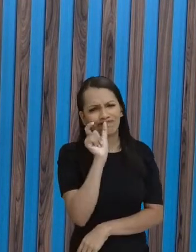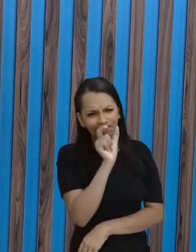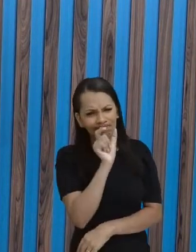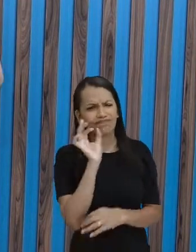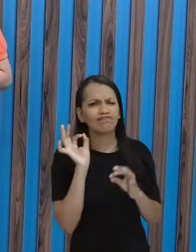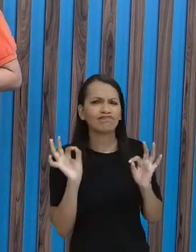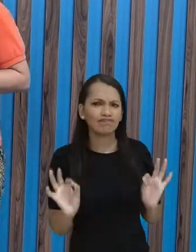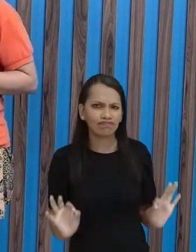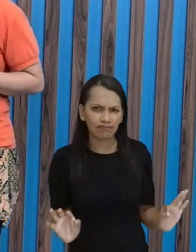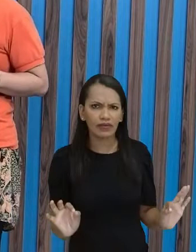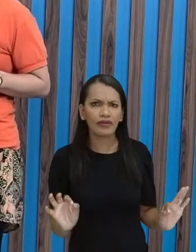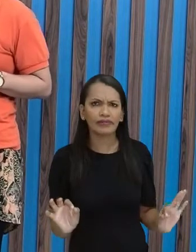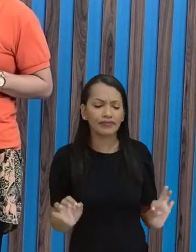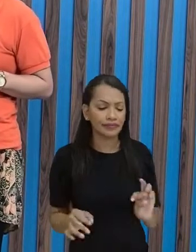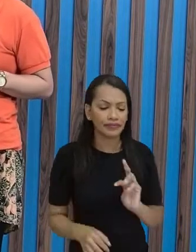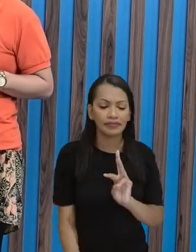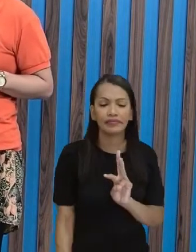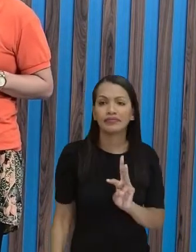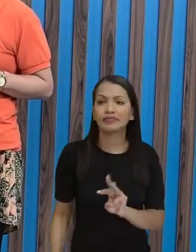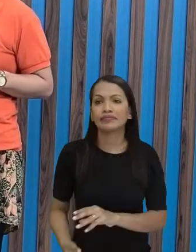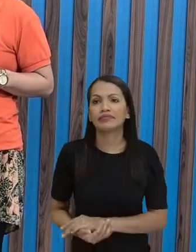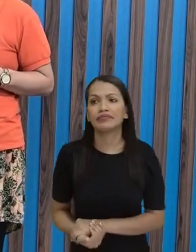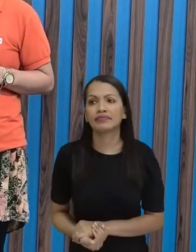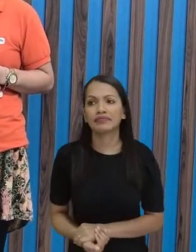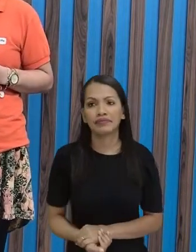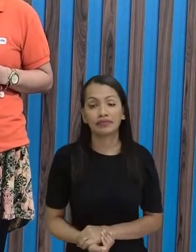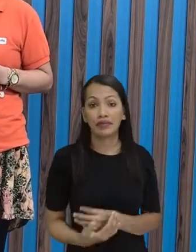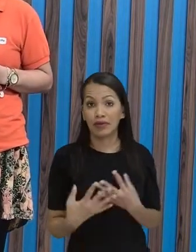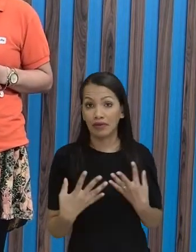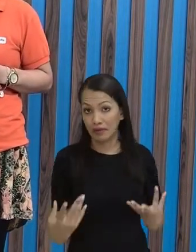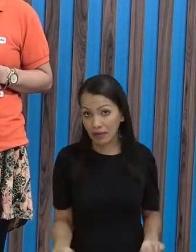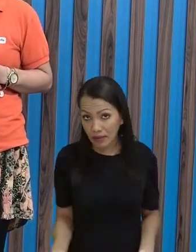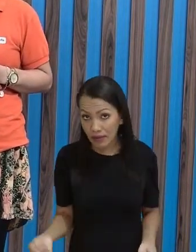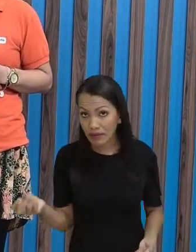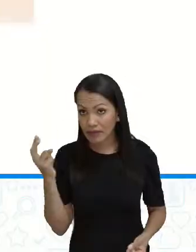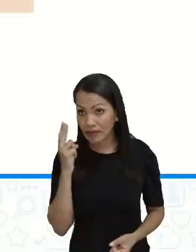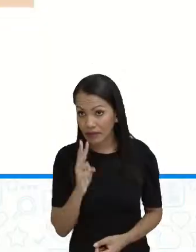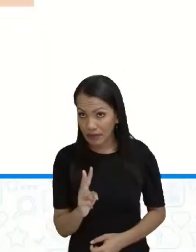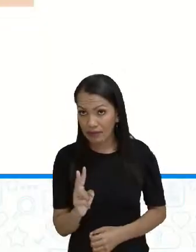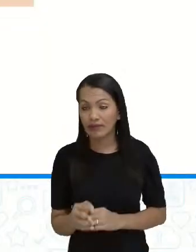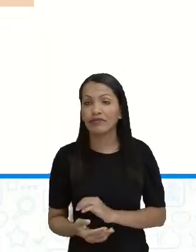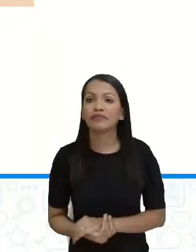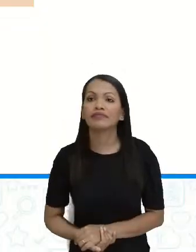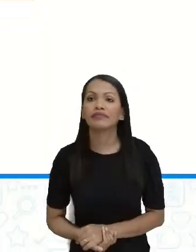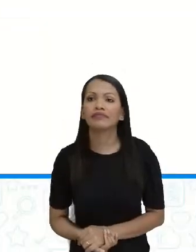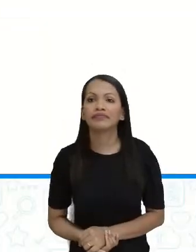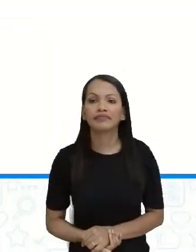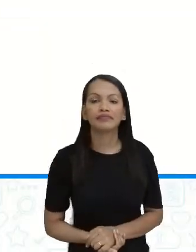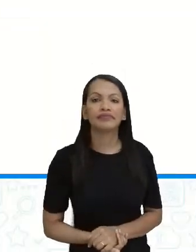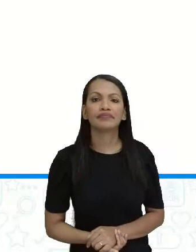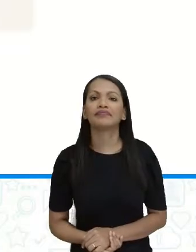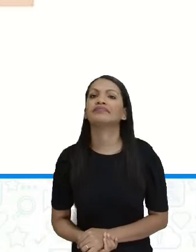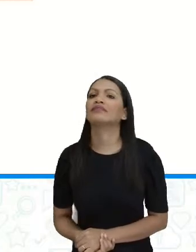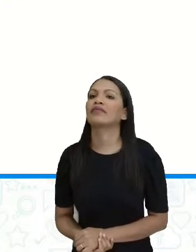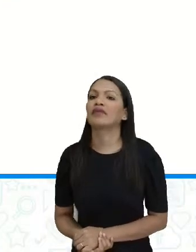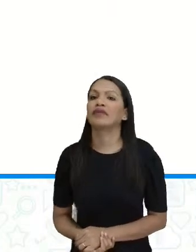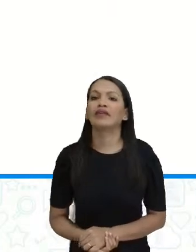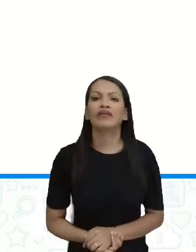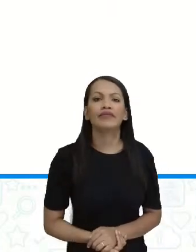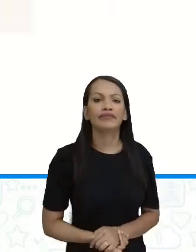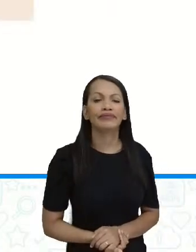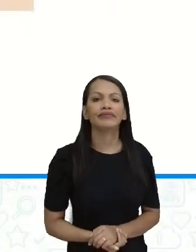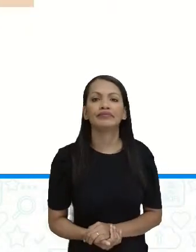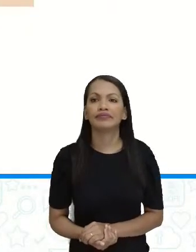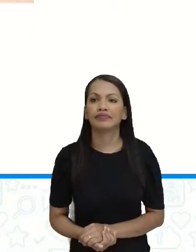vamos tirando aqui os 5. Vamos lá. Mais um, mais outro,